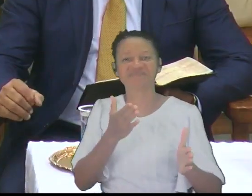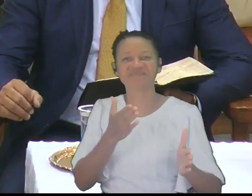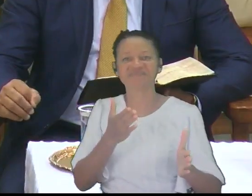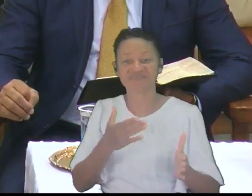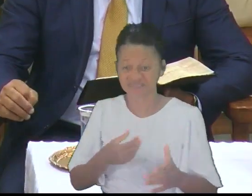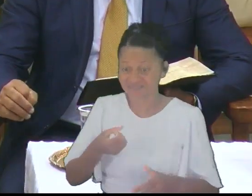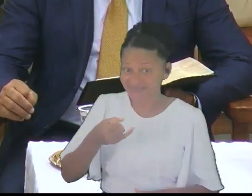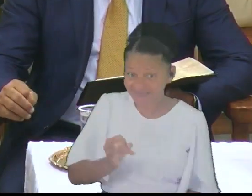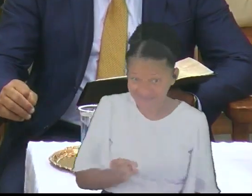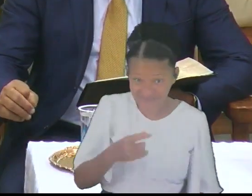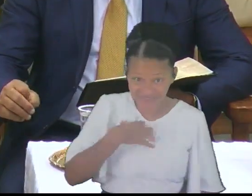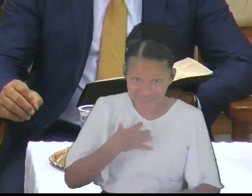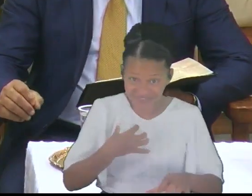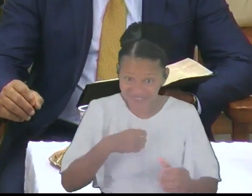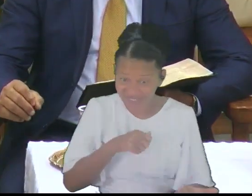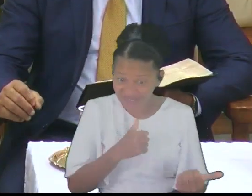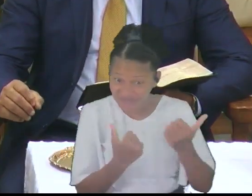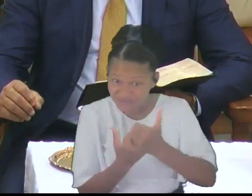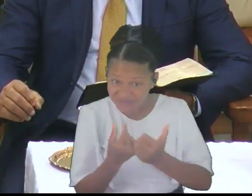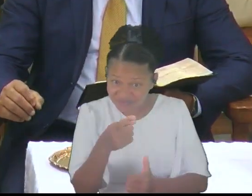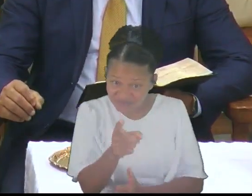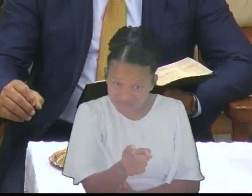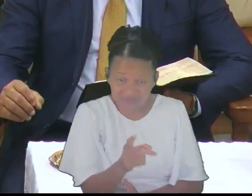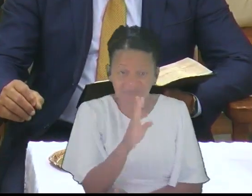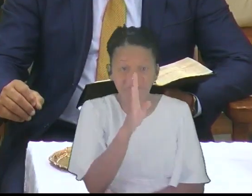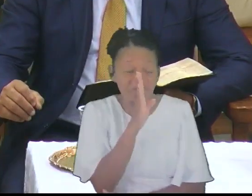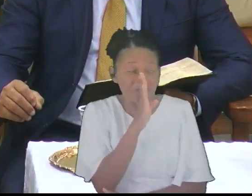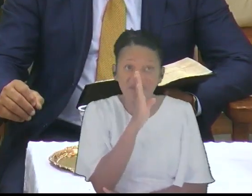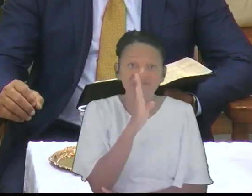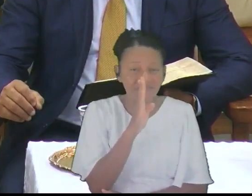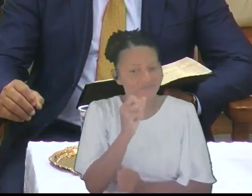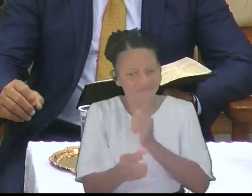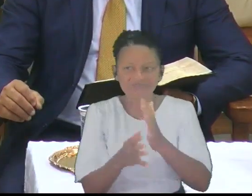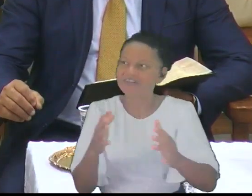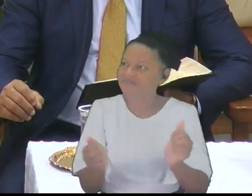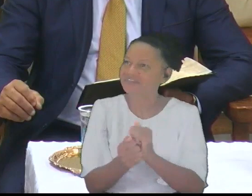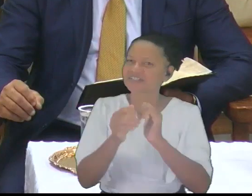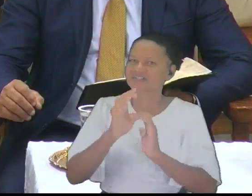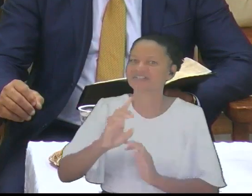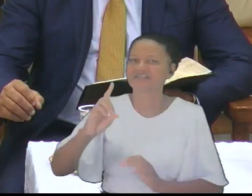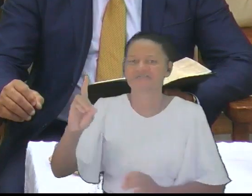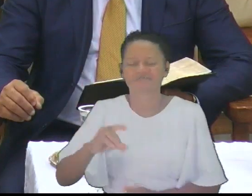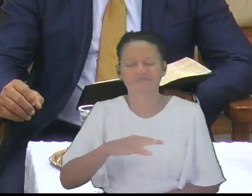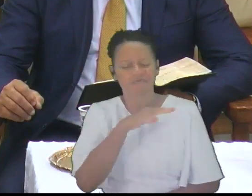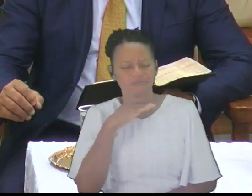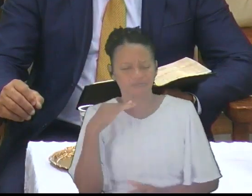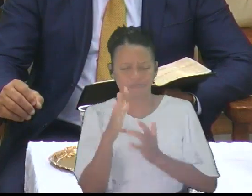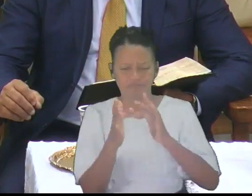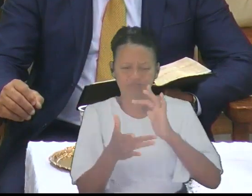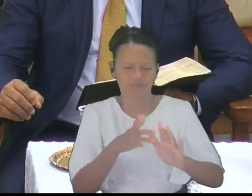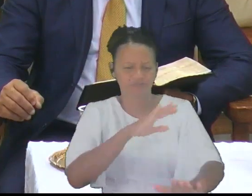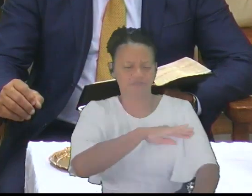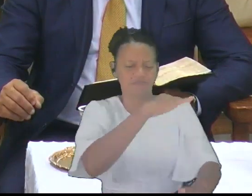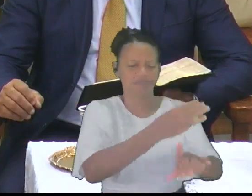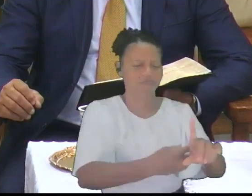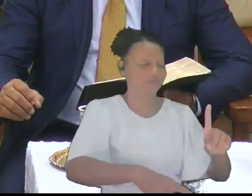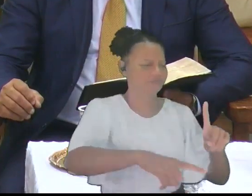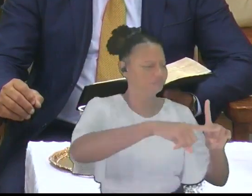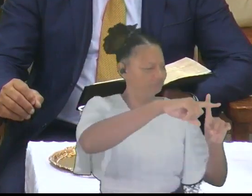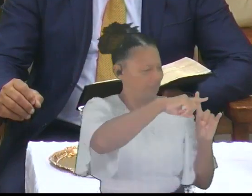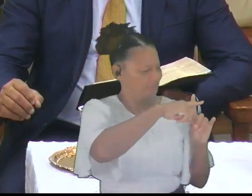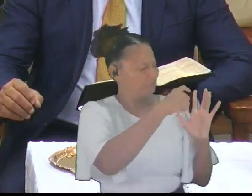eu fosse você, eu daria glória a Deus. A morte de Jesus no Calvário nos abriu um